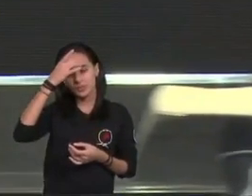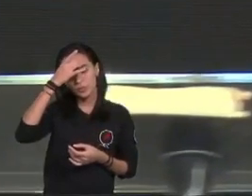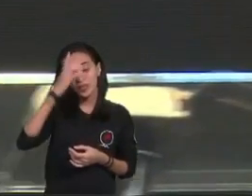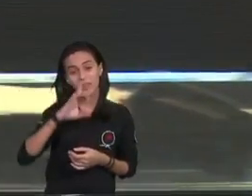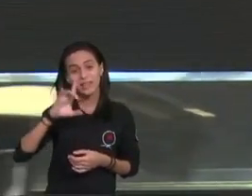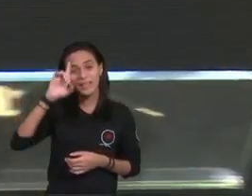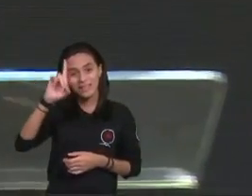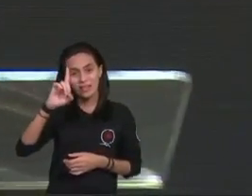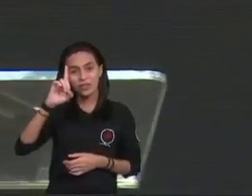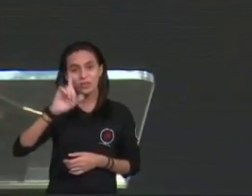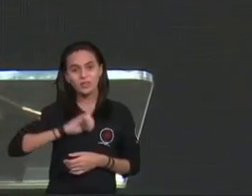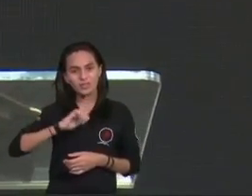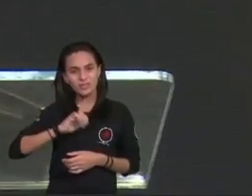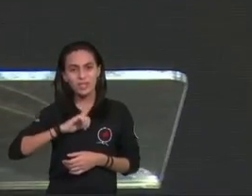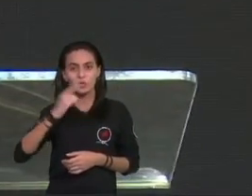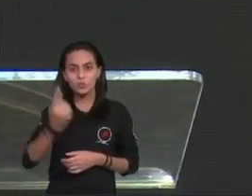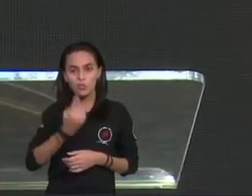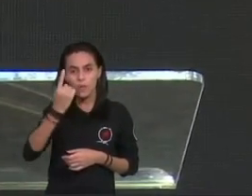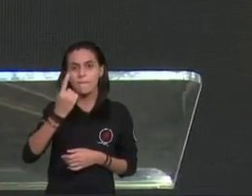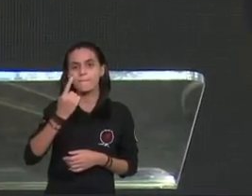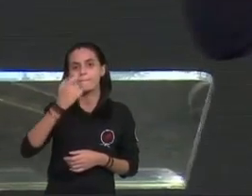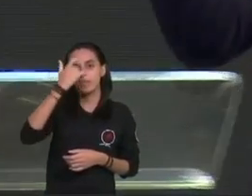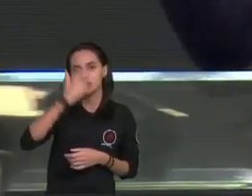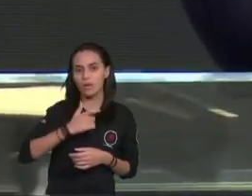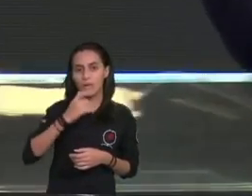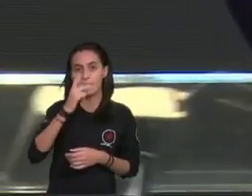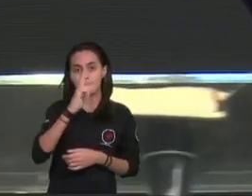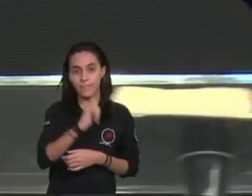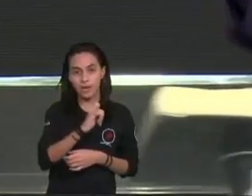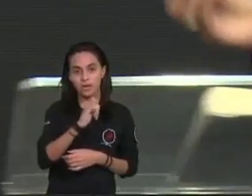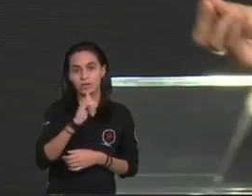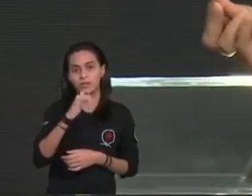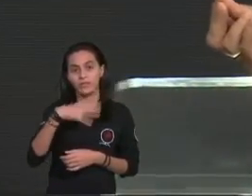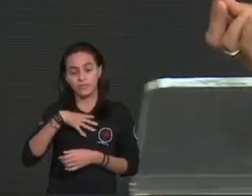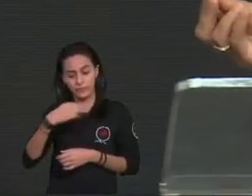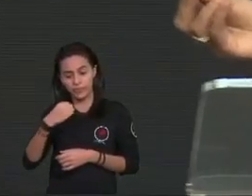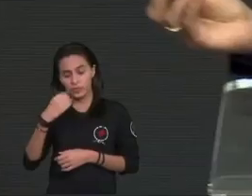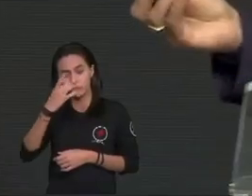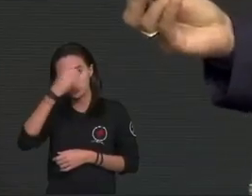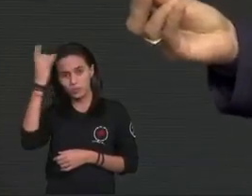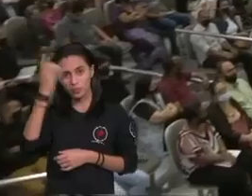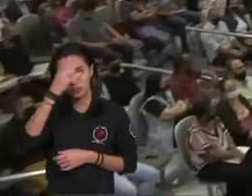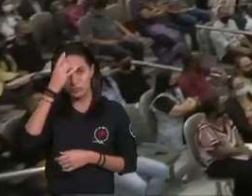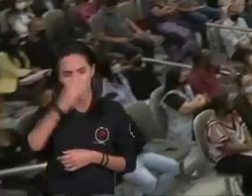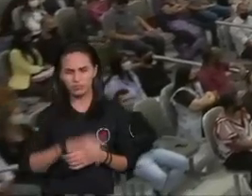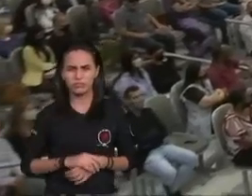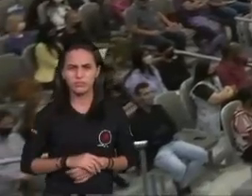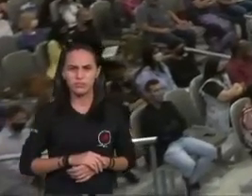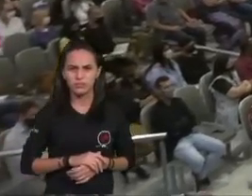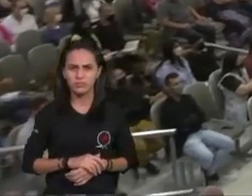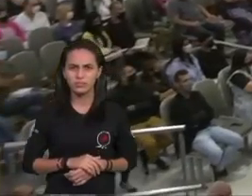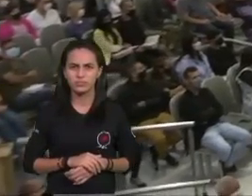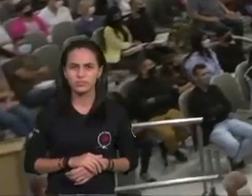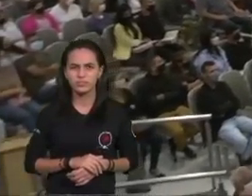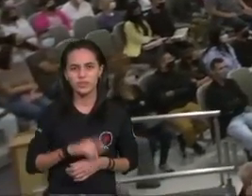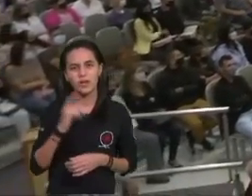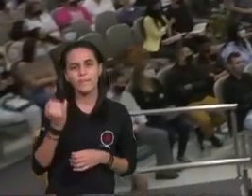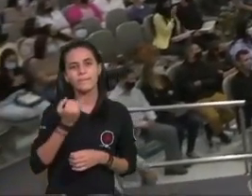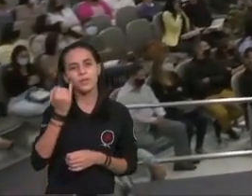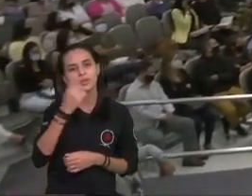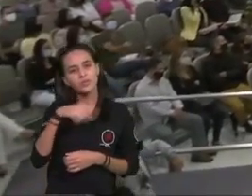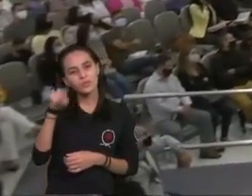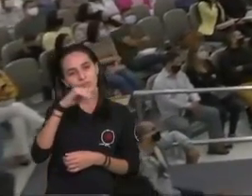de personalidade o pai o filho e o Espírito Santo e agora é importante